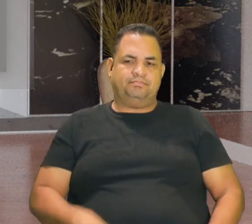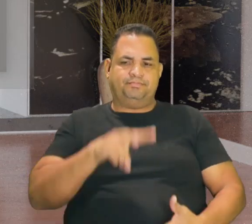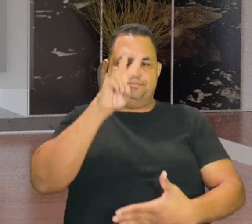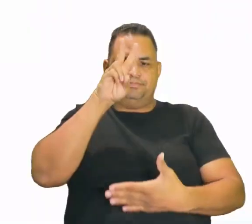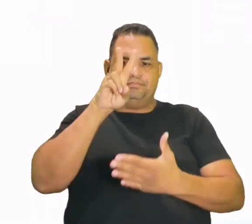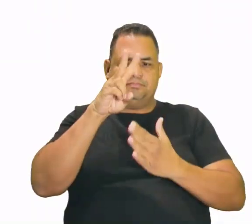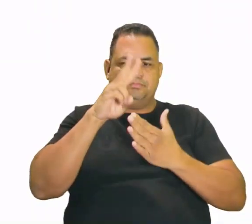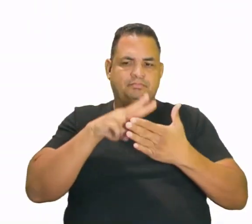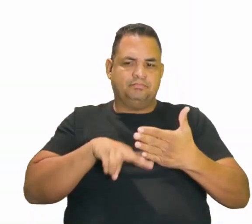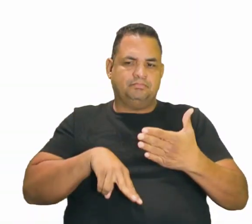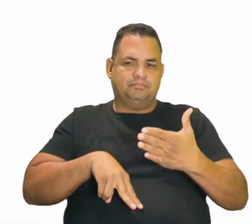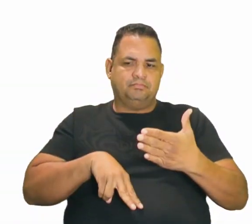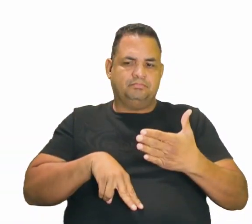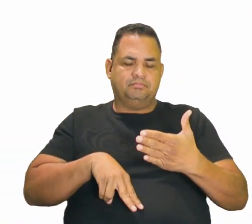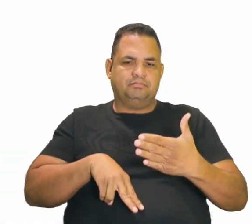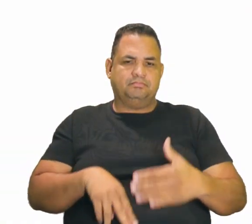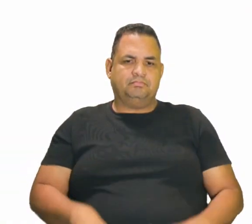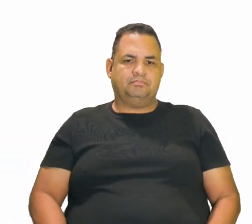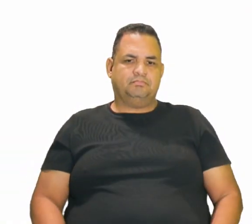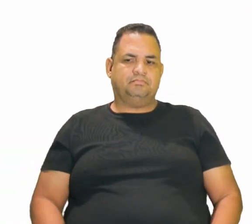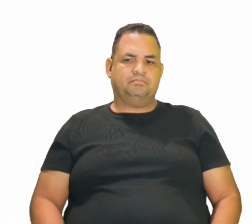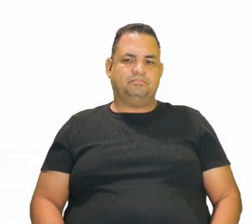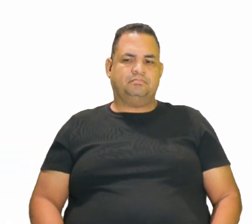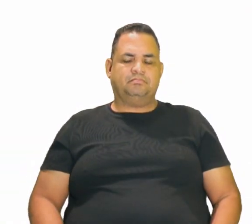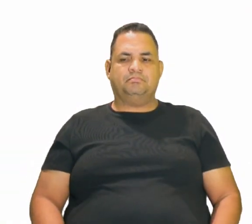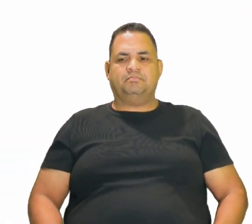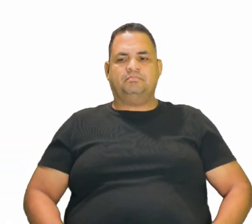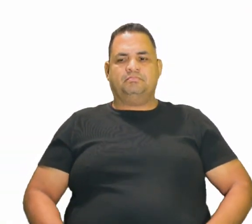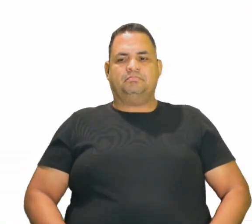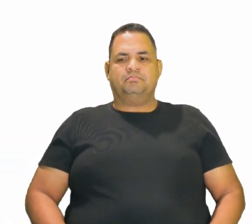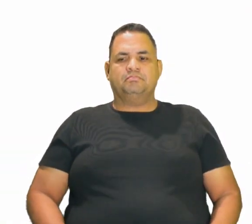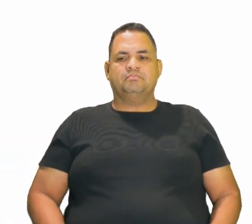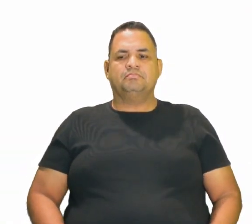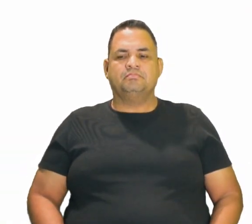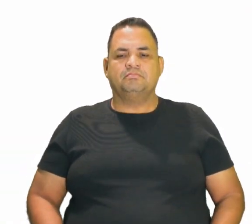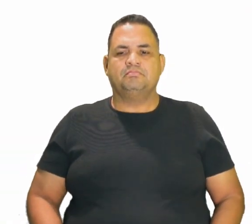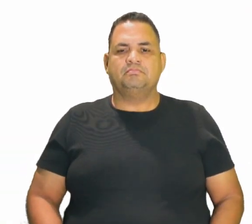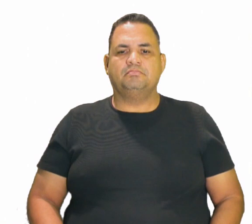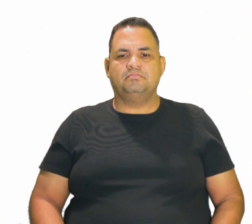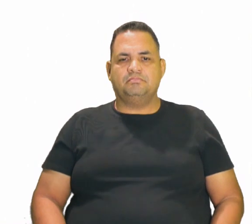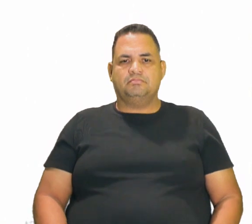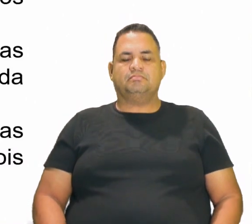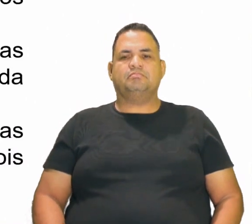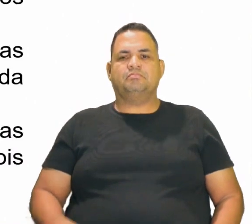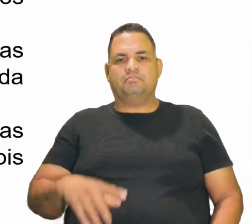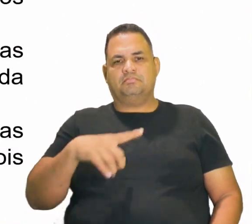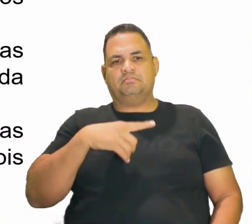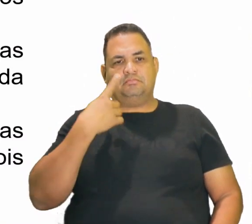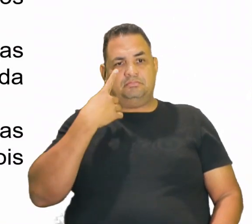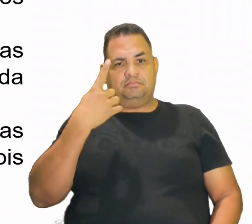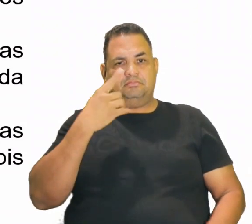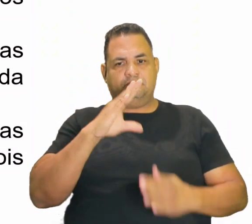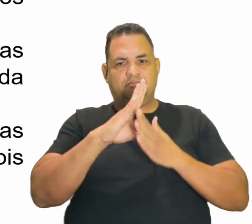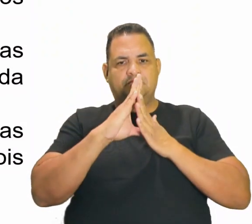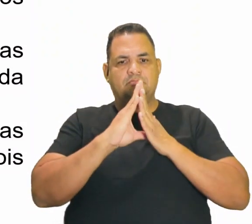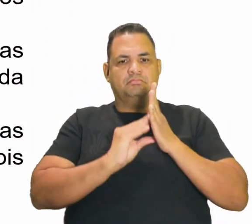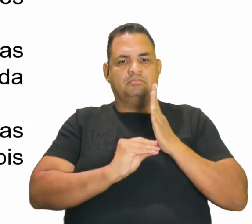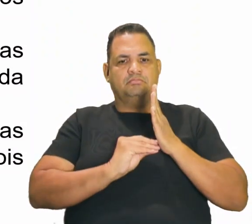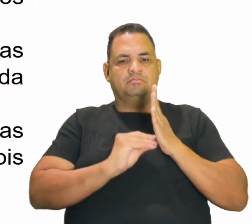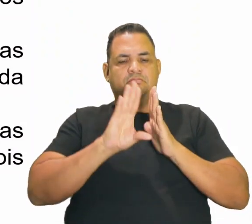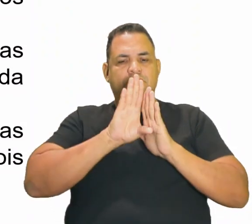a leitura da primeira questão momento então que vocês tiram dúvidas e também rever os conceitos